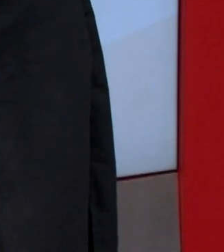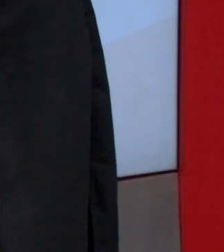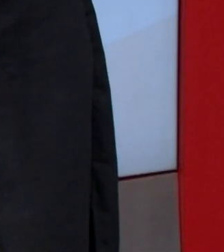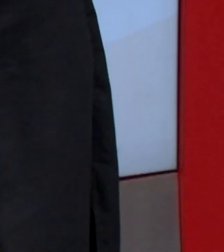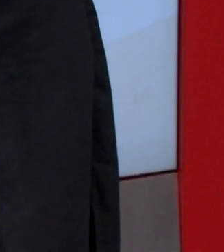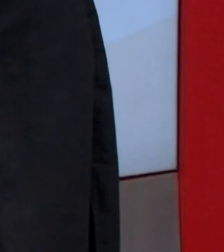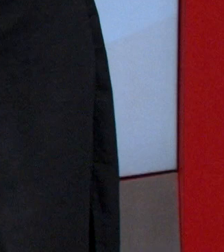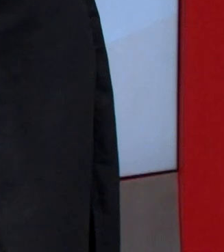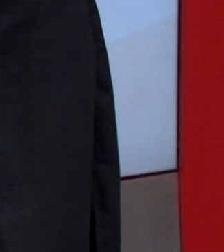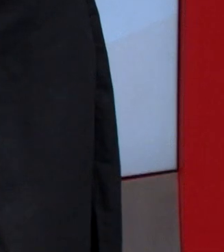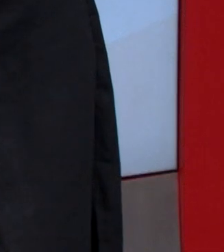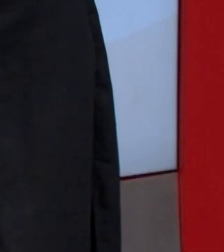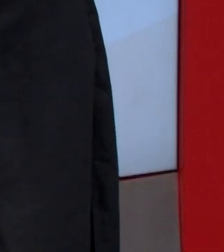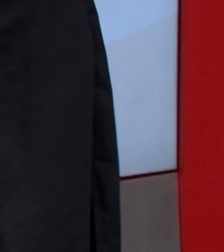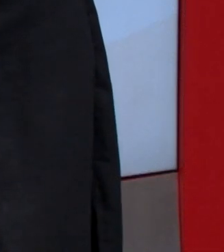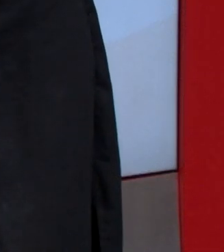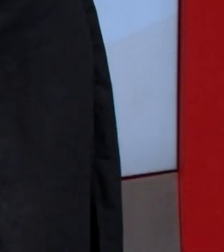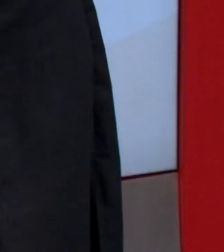aleluia,